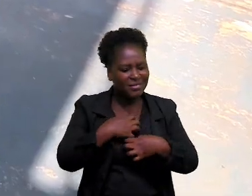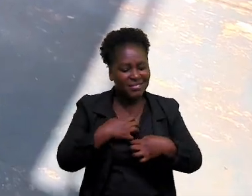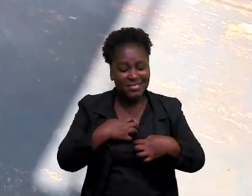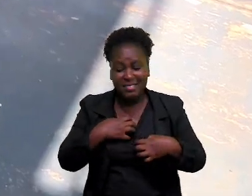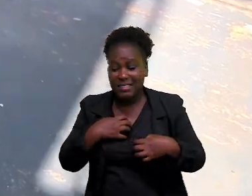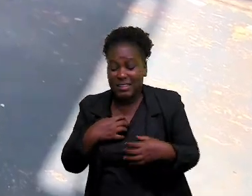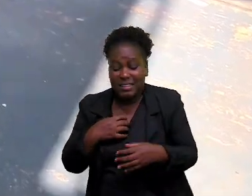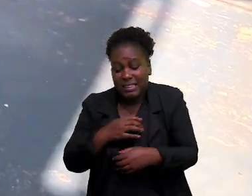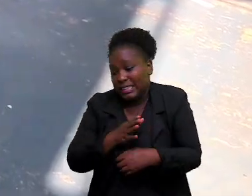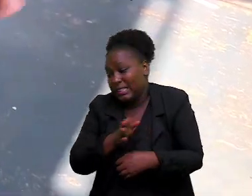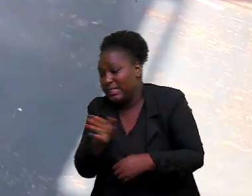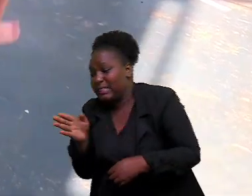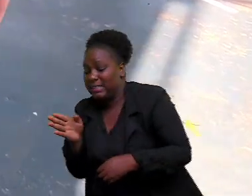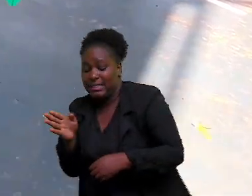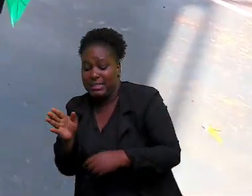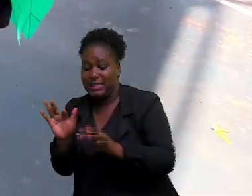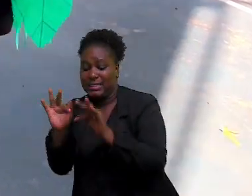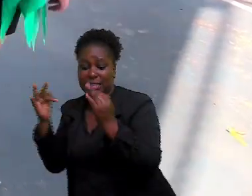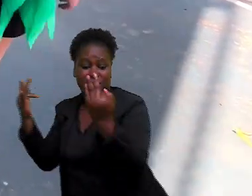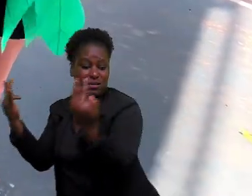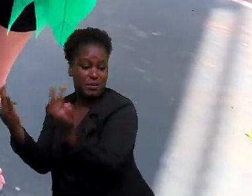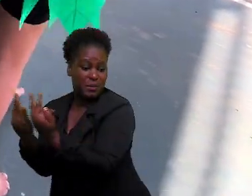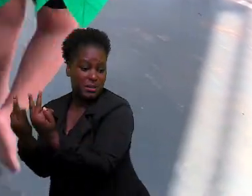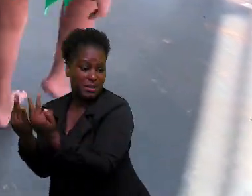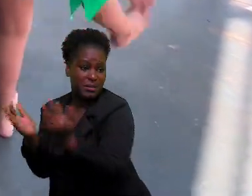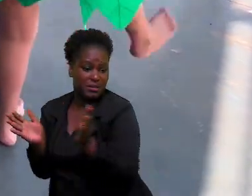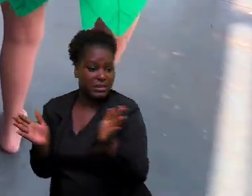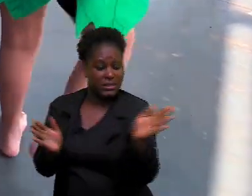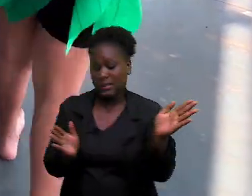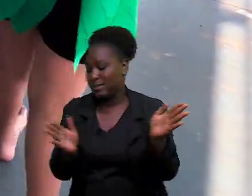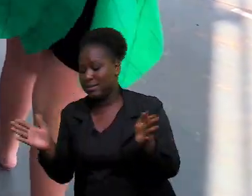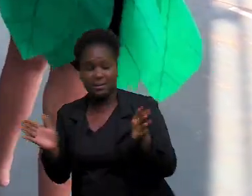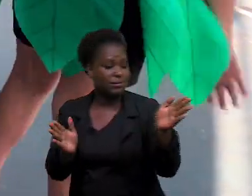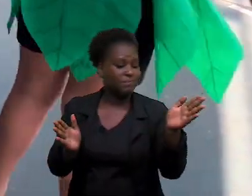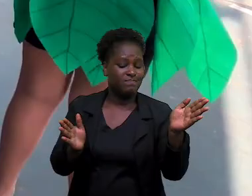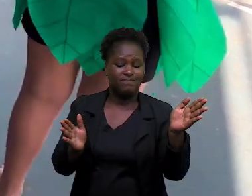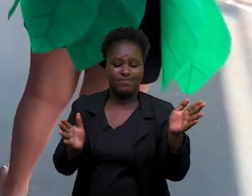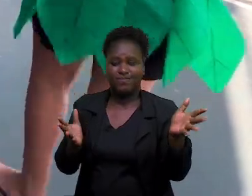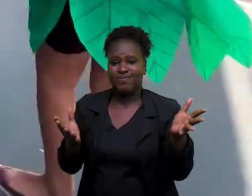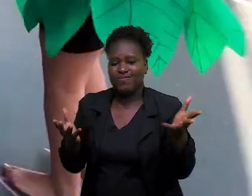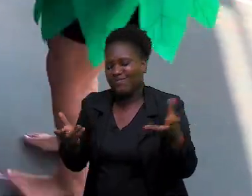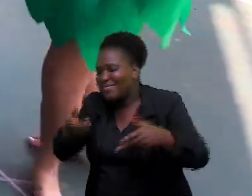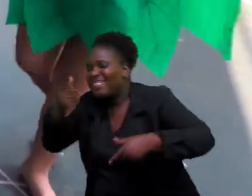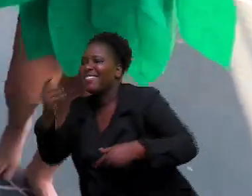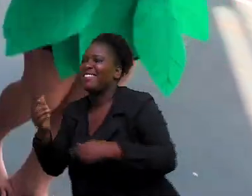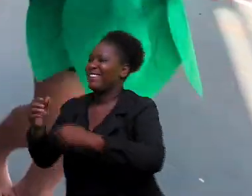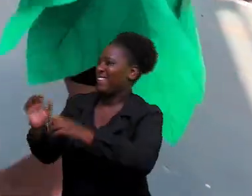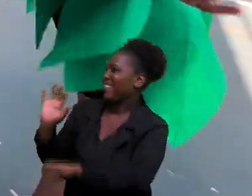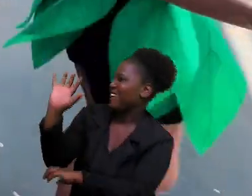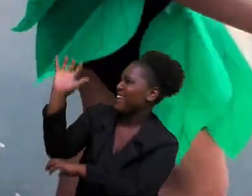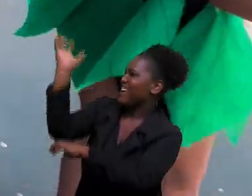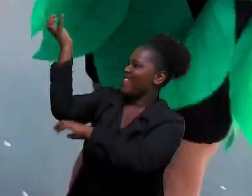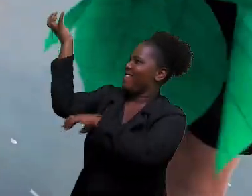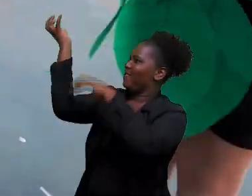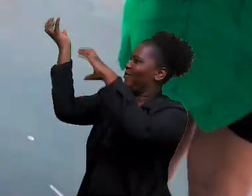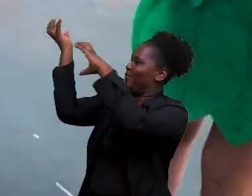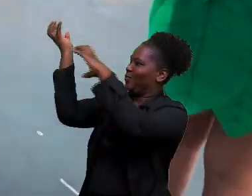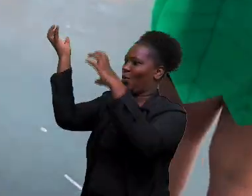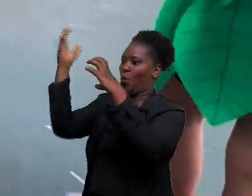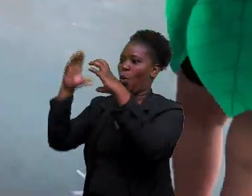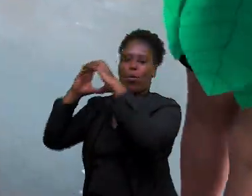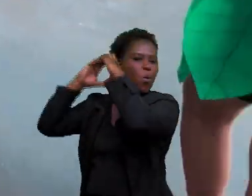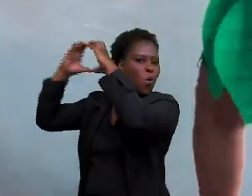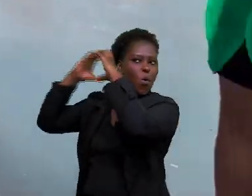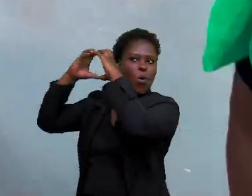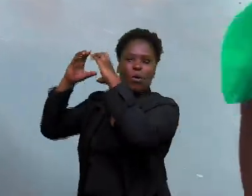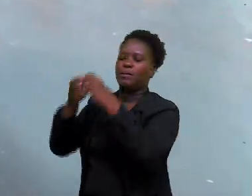Um coco tem muito mais, é só repartir. Usamos tudo que o coco dá, tem tudo aqui.